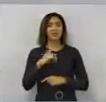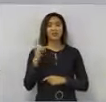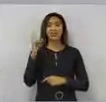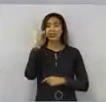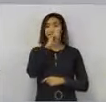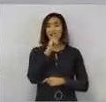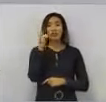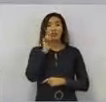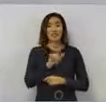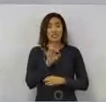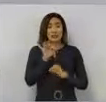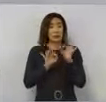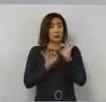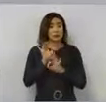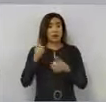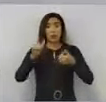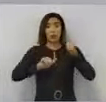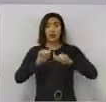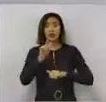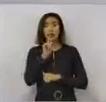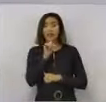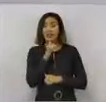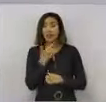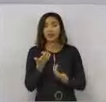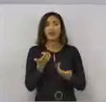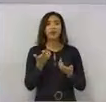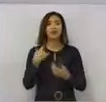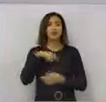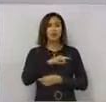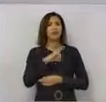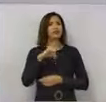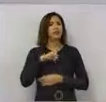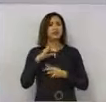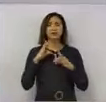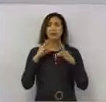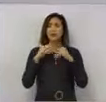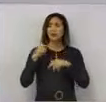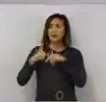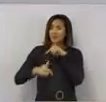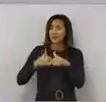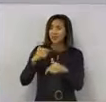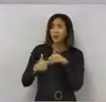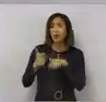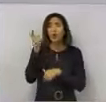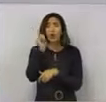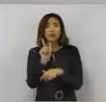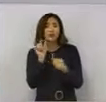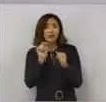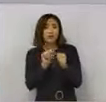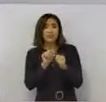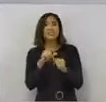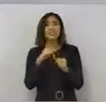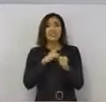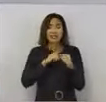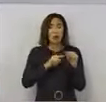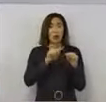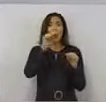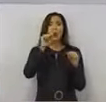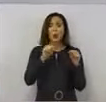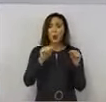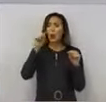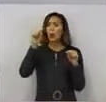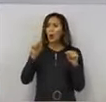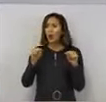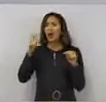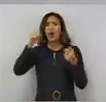gente controlar a qualidade dessa água. Nós temos todo um sacrifício para fazer isso. A gente tem oscilações